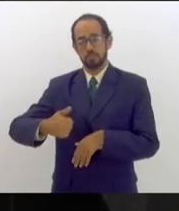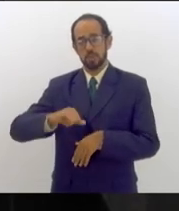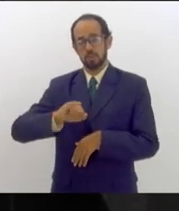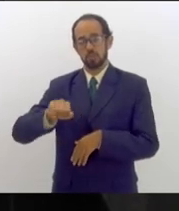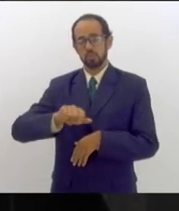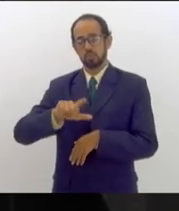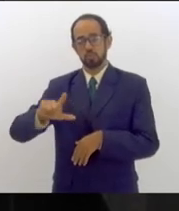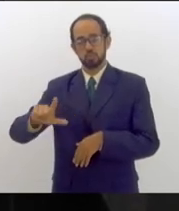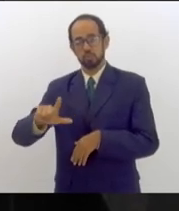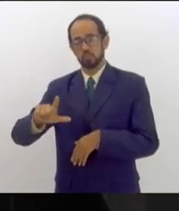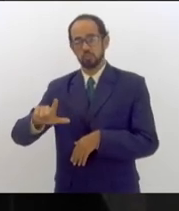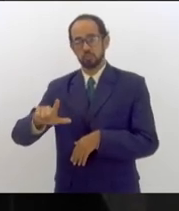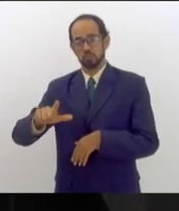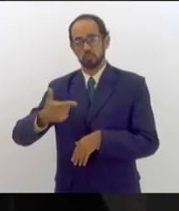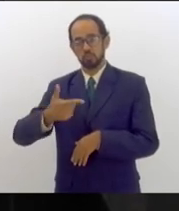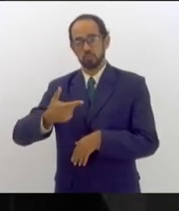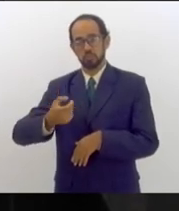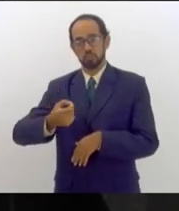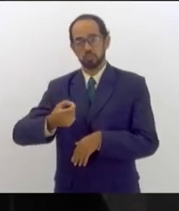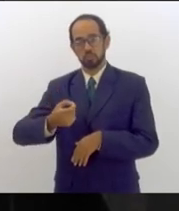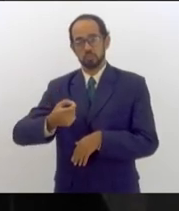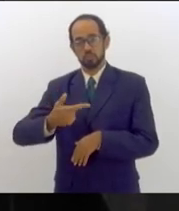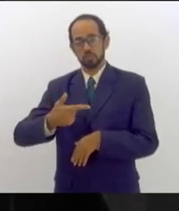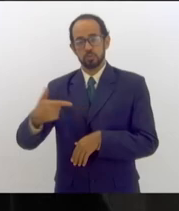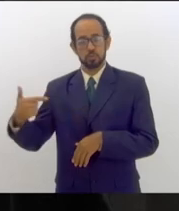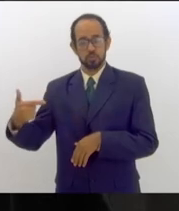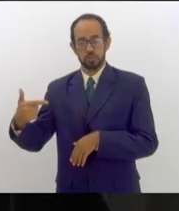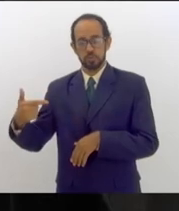julho de 2022